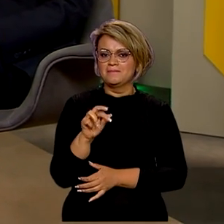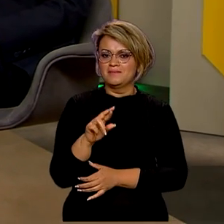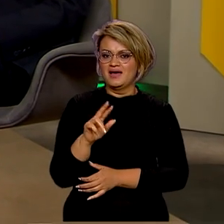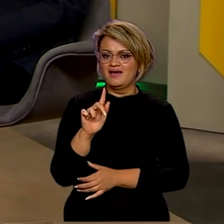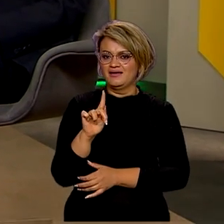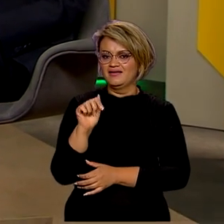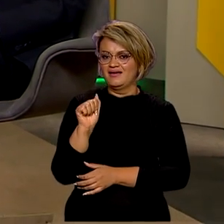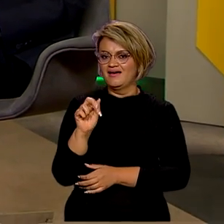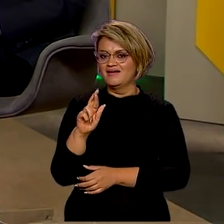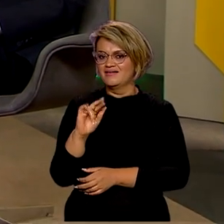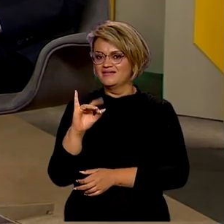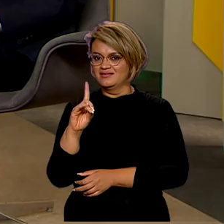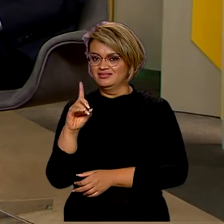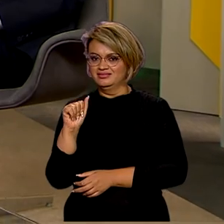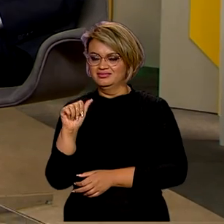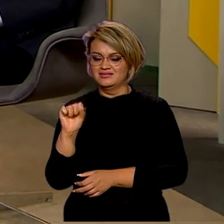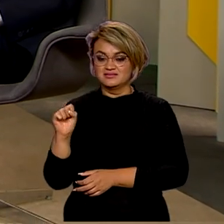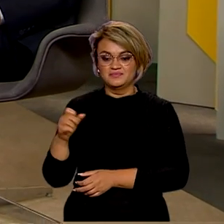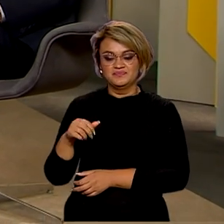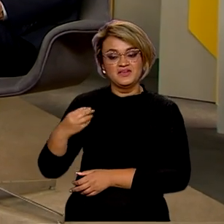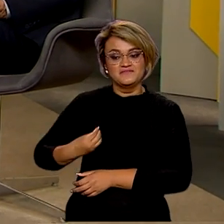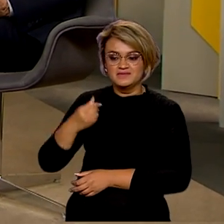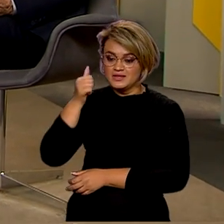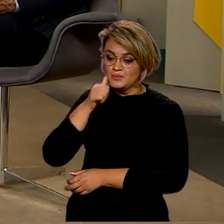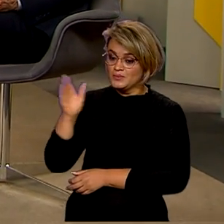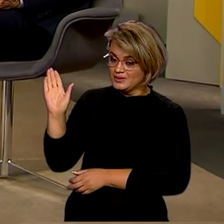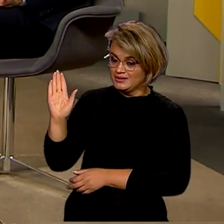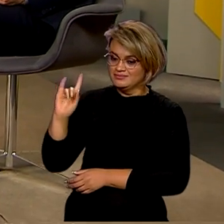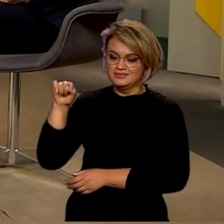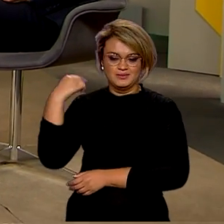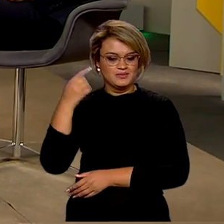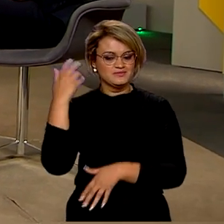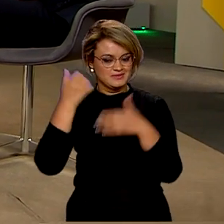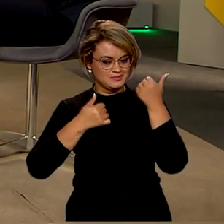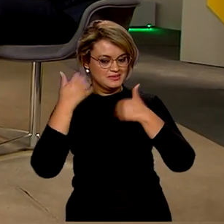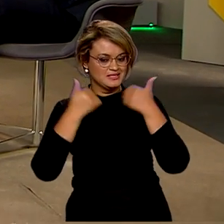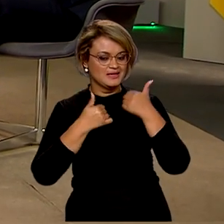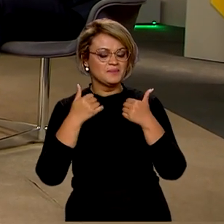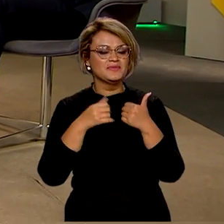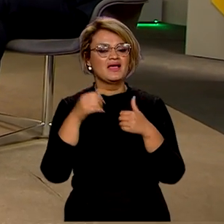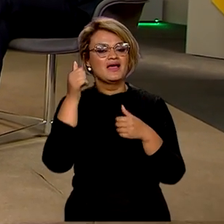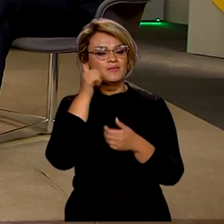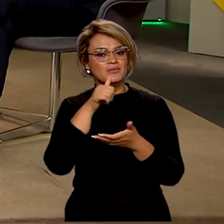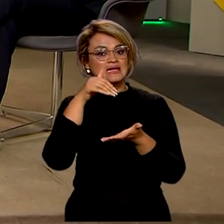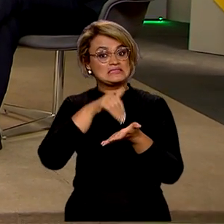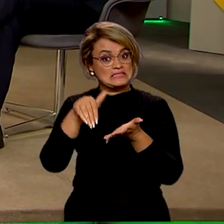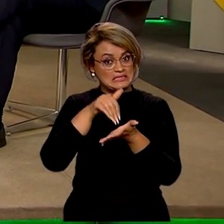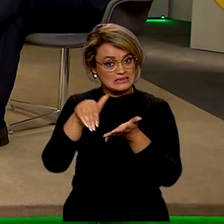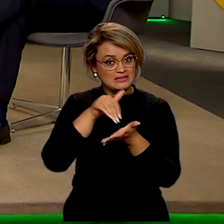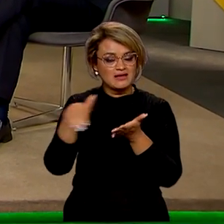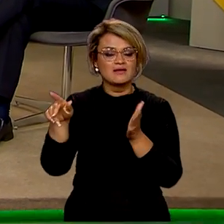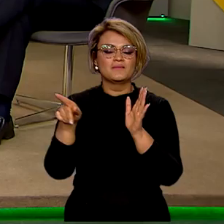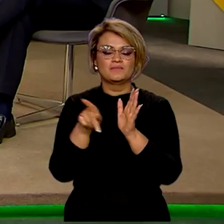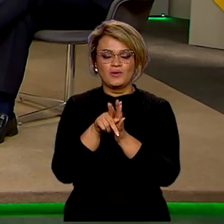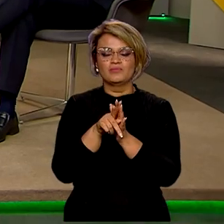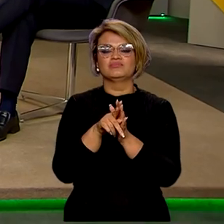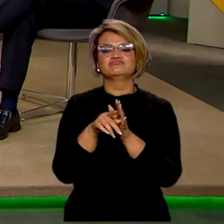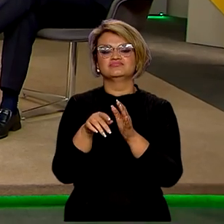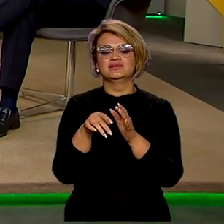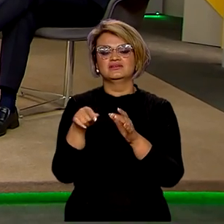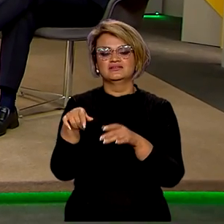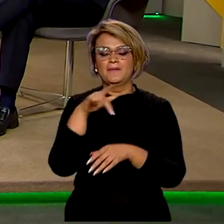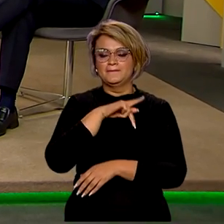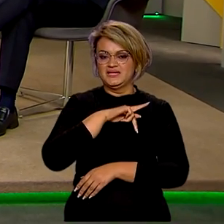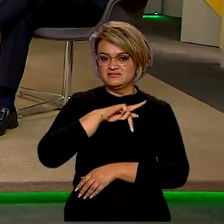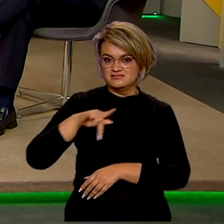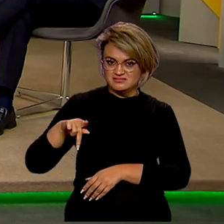América Latina. Aqui no estúdio, quem vai conversar daqui a pouquinho com a gente sobre o assunto é a secretária executiva da Secretaria-Geral da